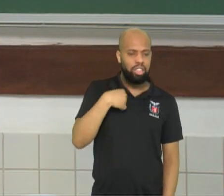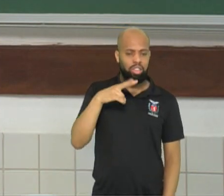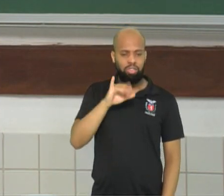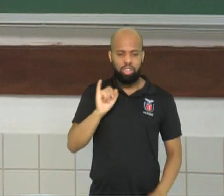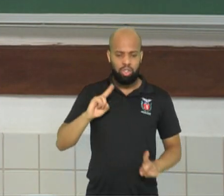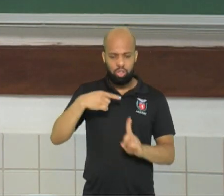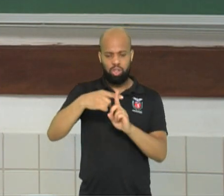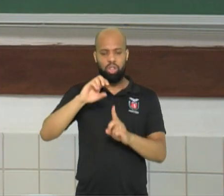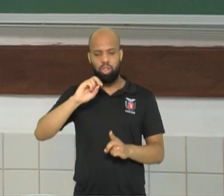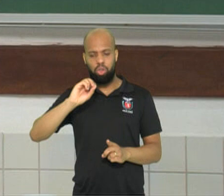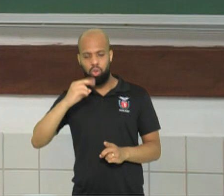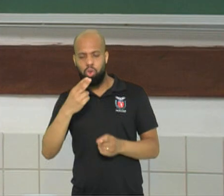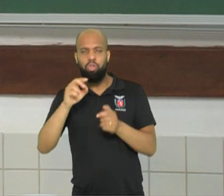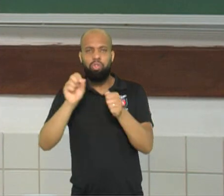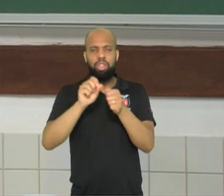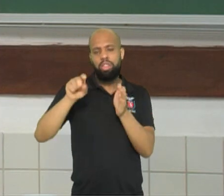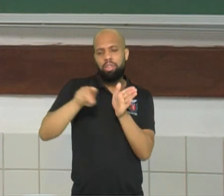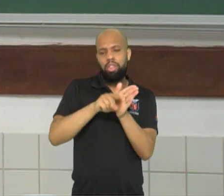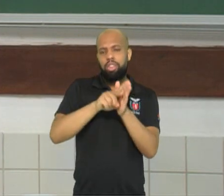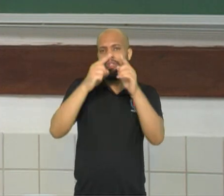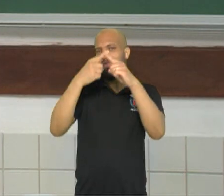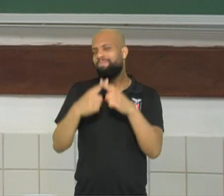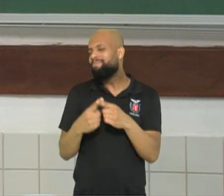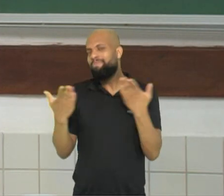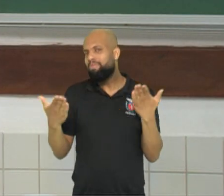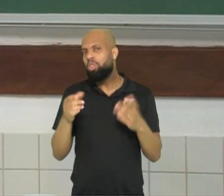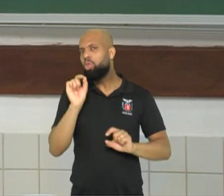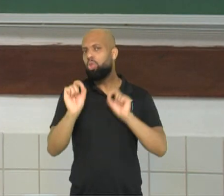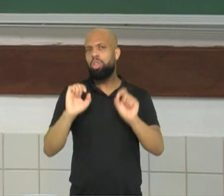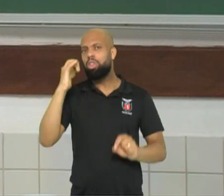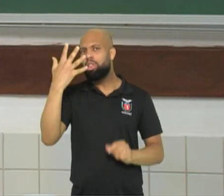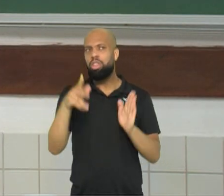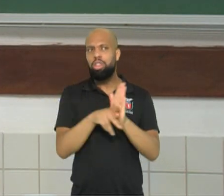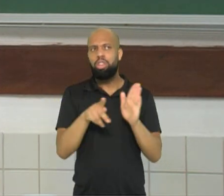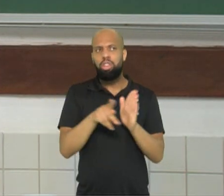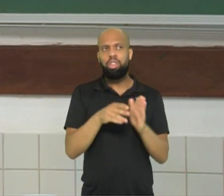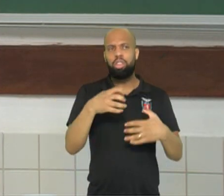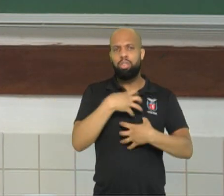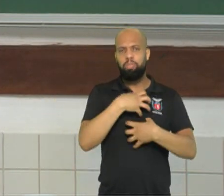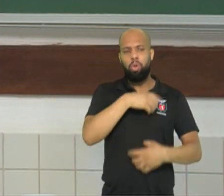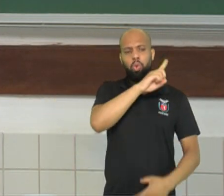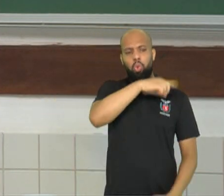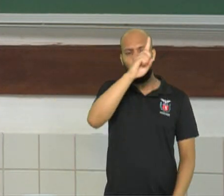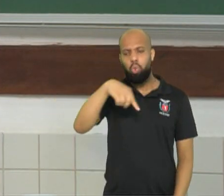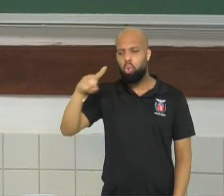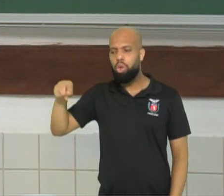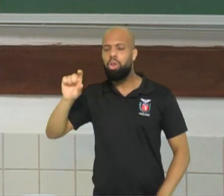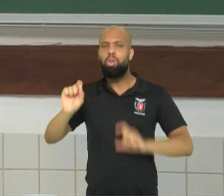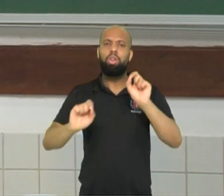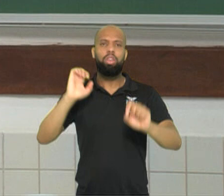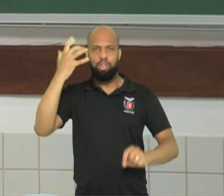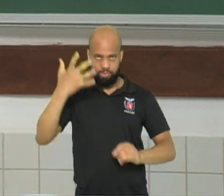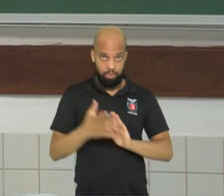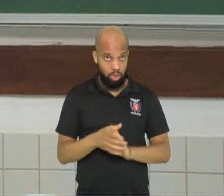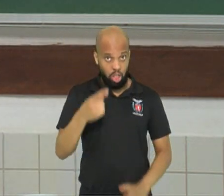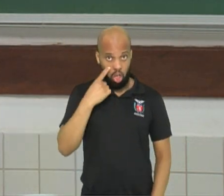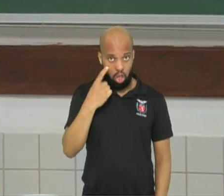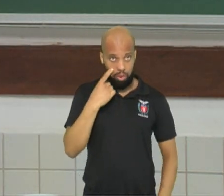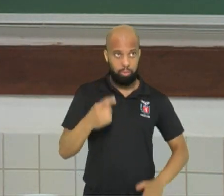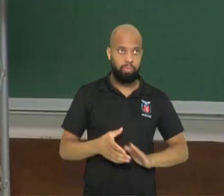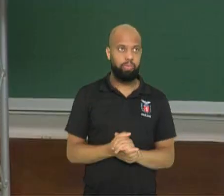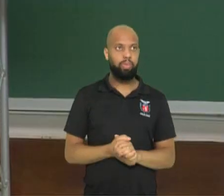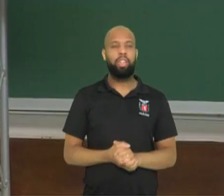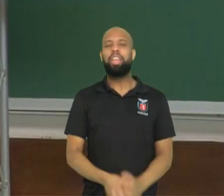ou multiplicar um valor, o que acontece com a minha senoide? O que acontece com o meu gráfico? Vamos ver isso aqui?